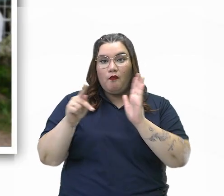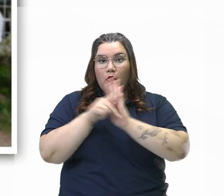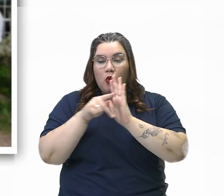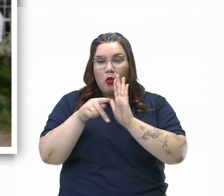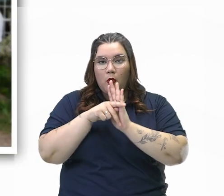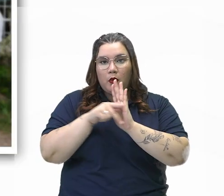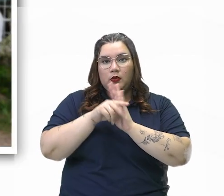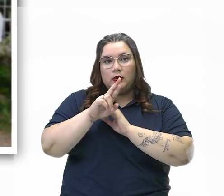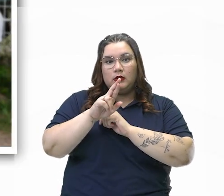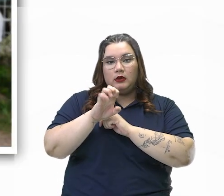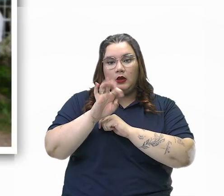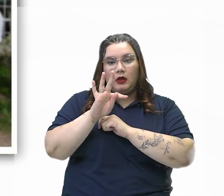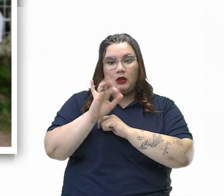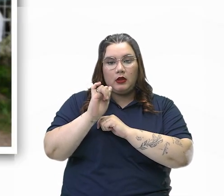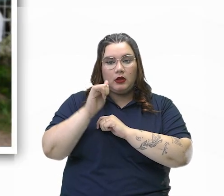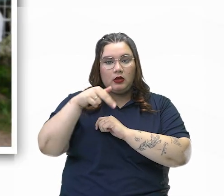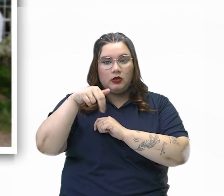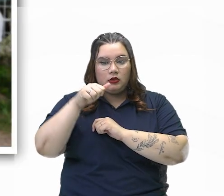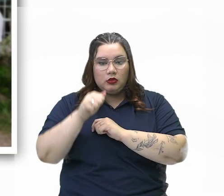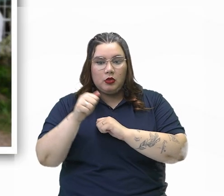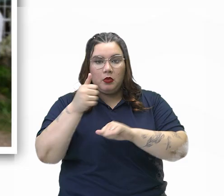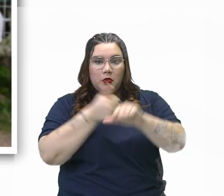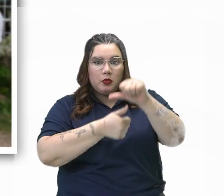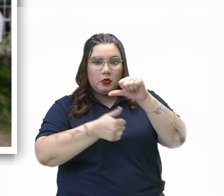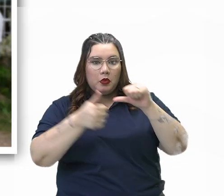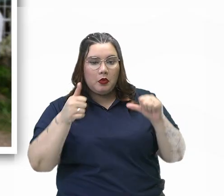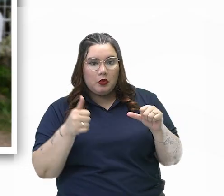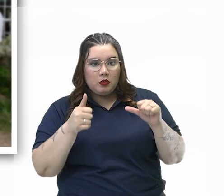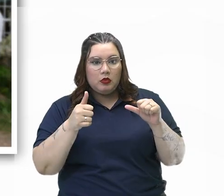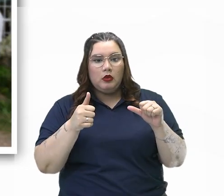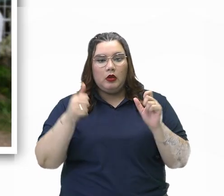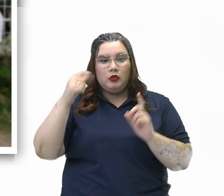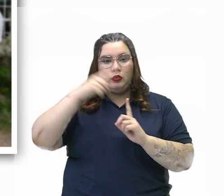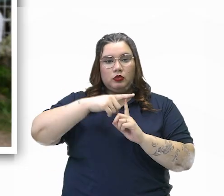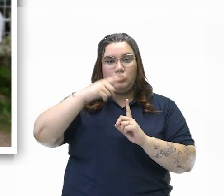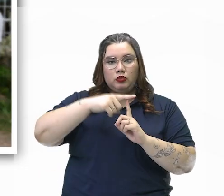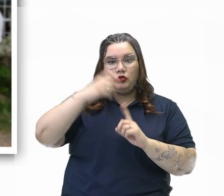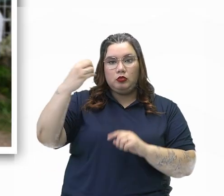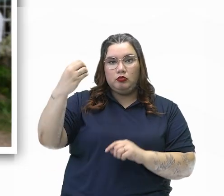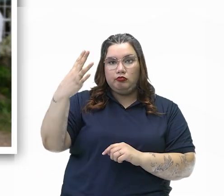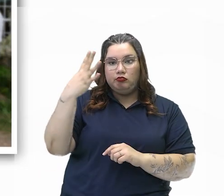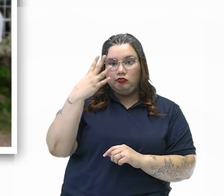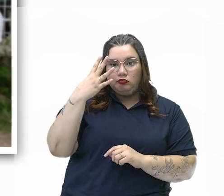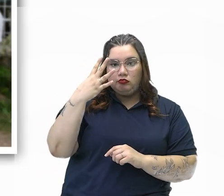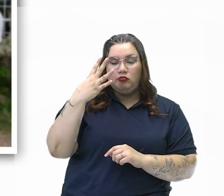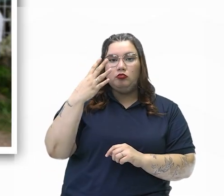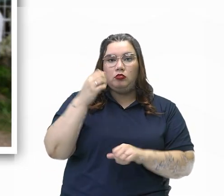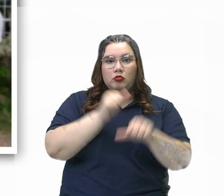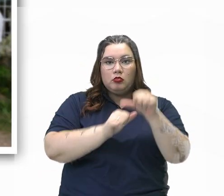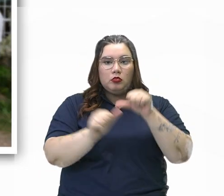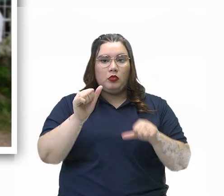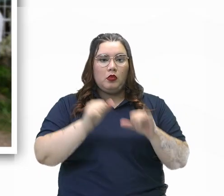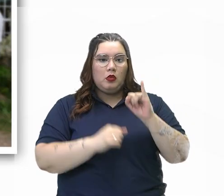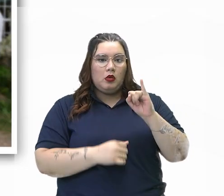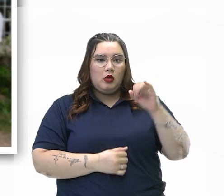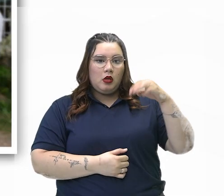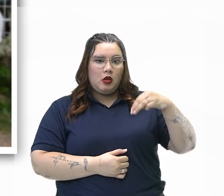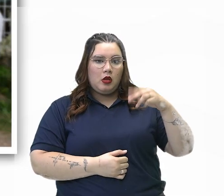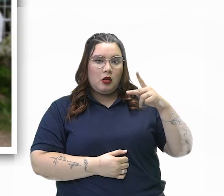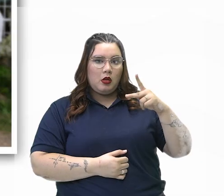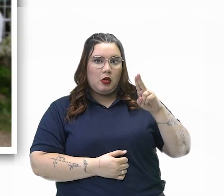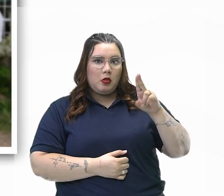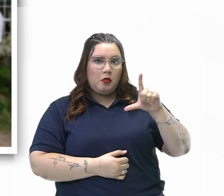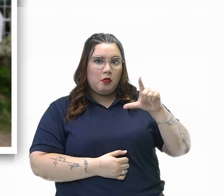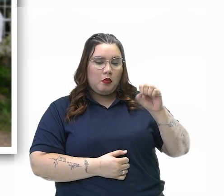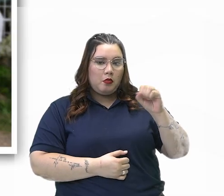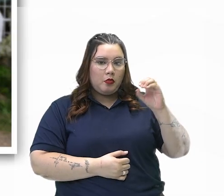especializadas da retina transformam o estímulo luminoso em impulso nervoso,